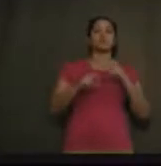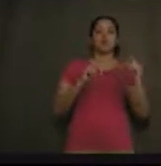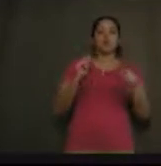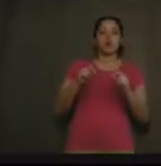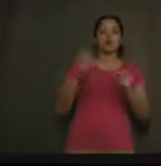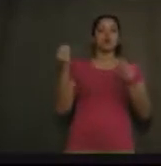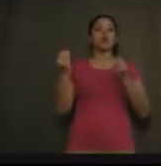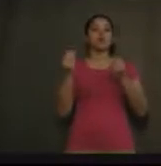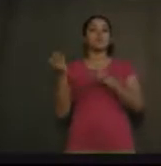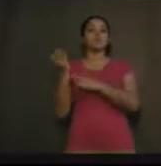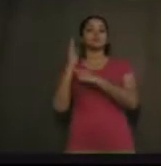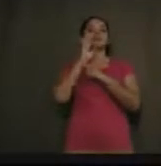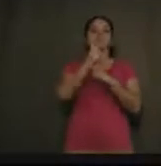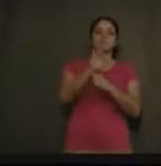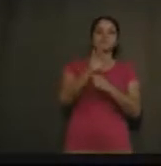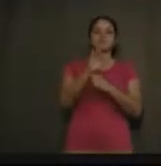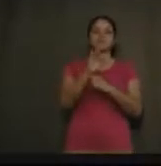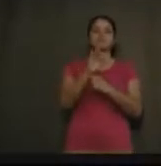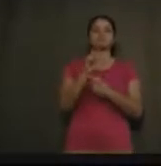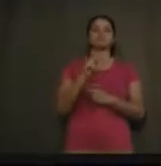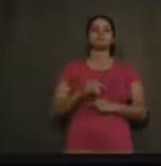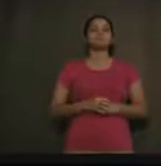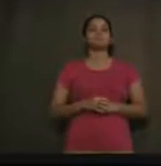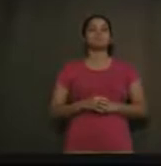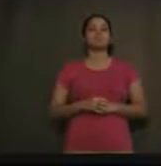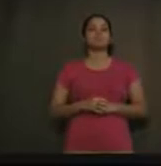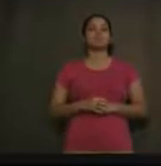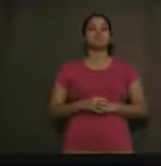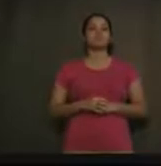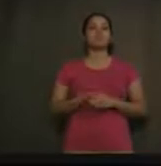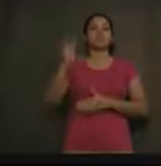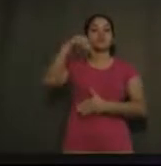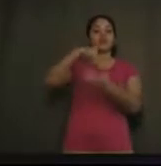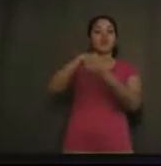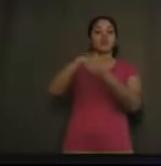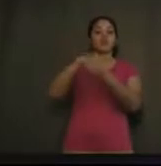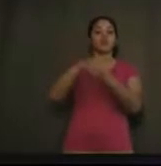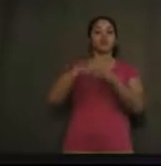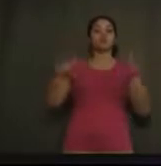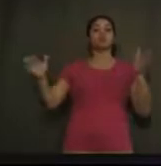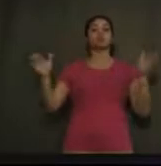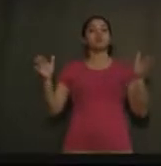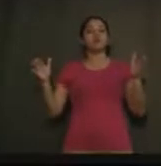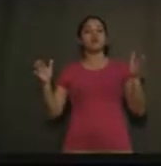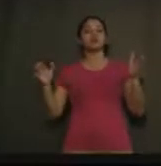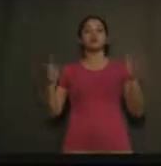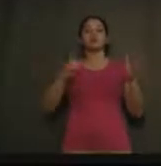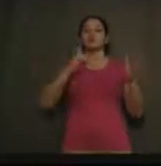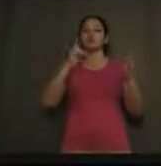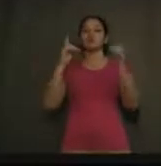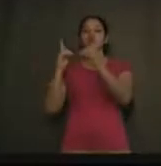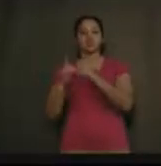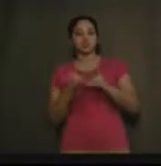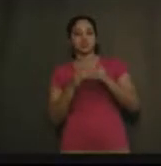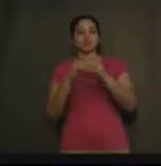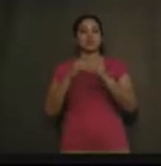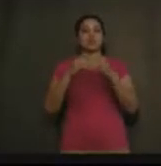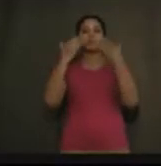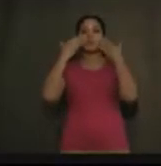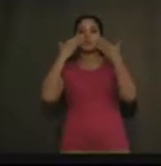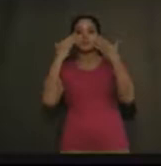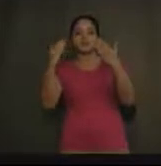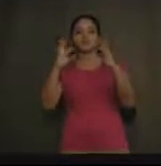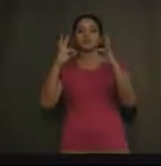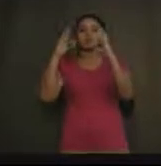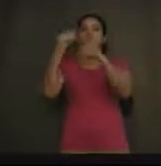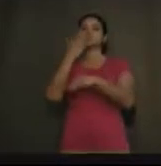cair a dimensão em uma unidade, e o espaço de estados, o espaço de dinâmico que descreve os estados